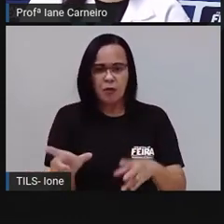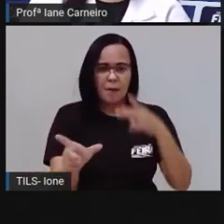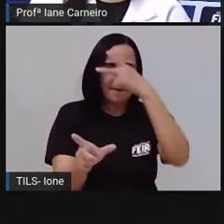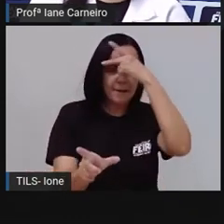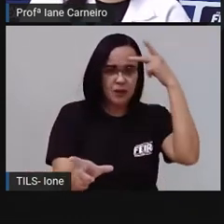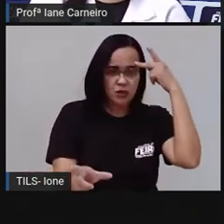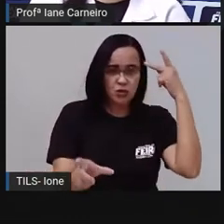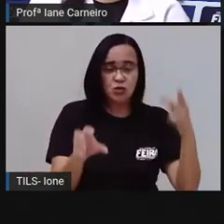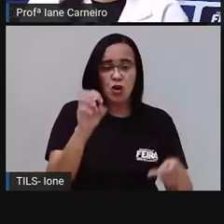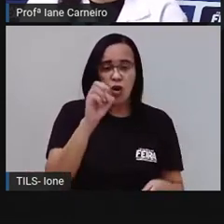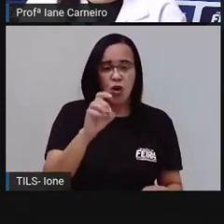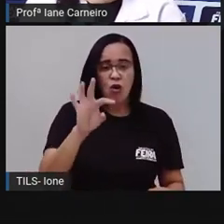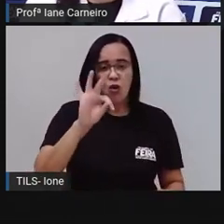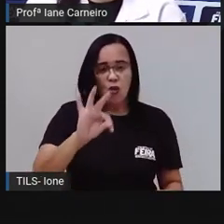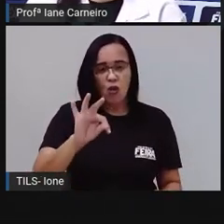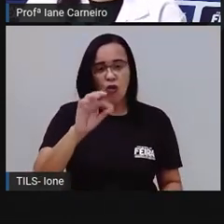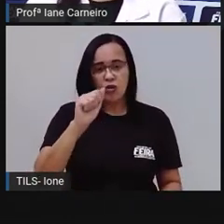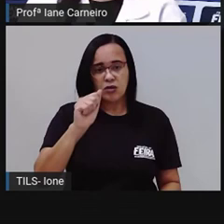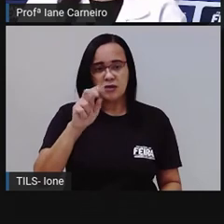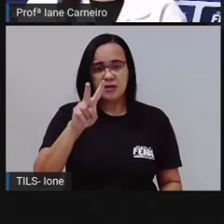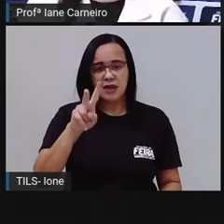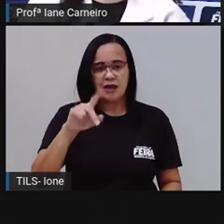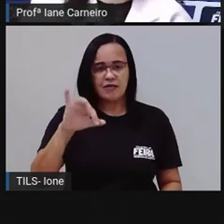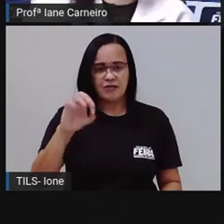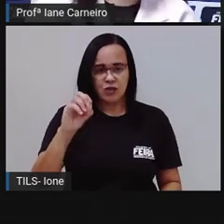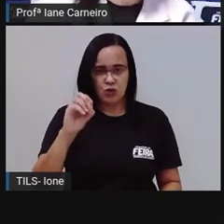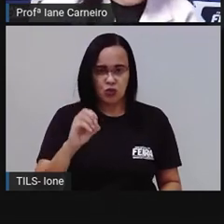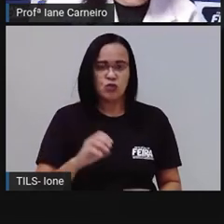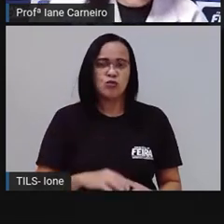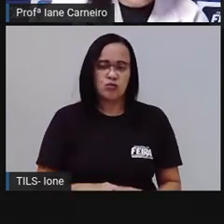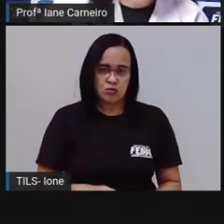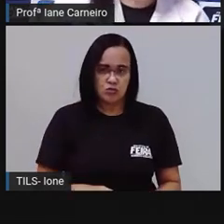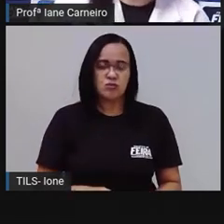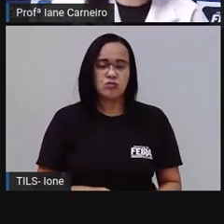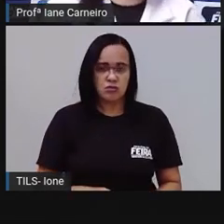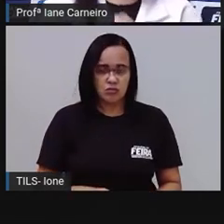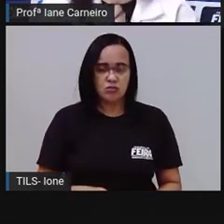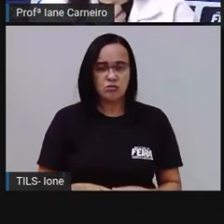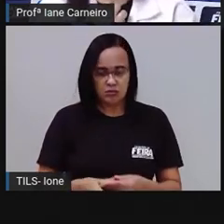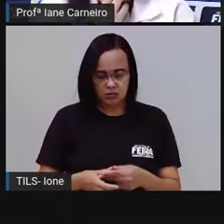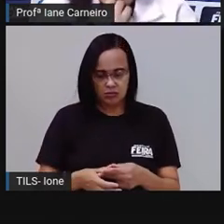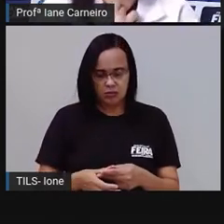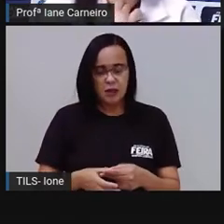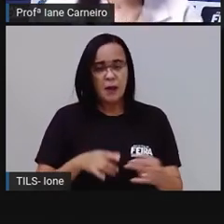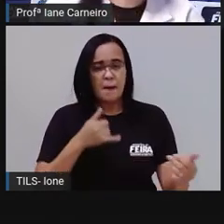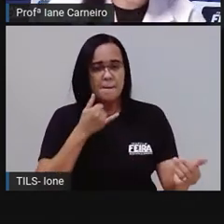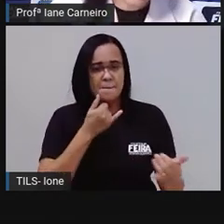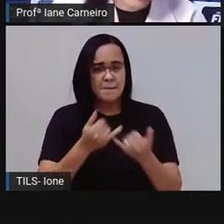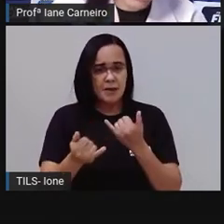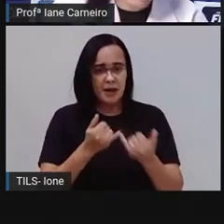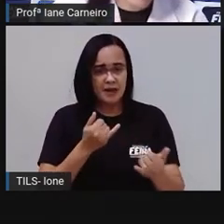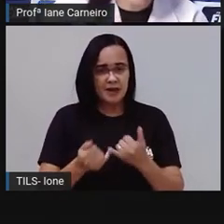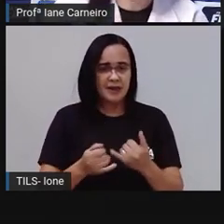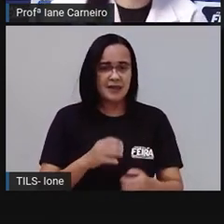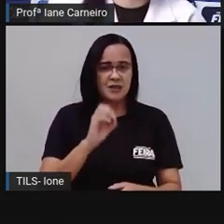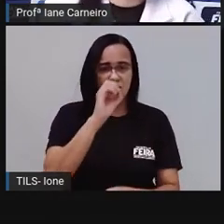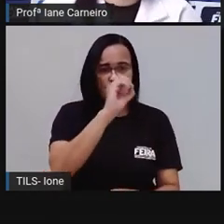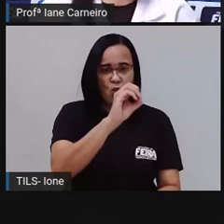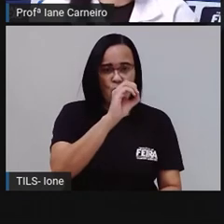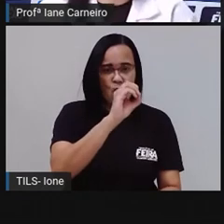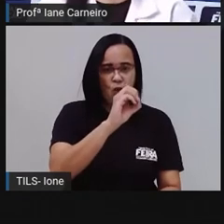forma como o E, né? Do nome da Proiane. Ovo, a gente parece que está falando com o som do U, né?